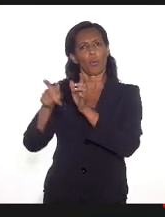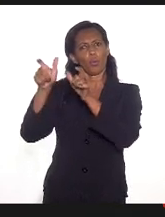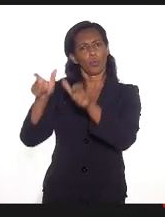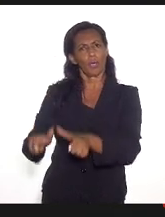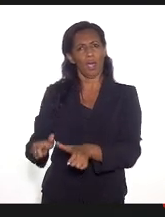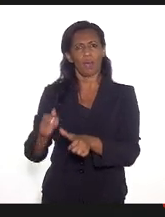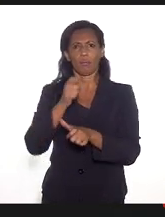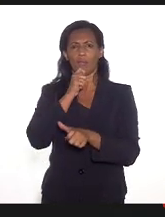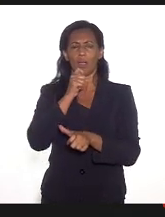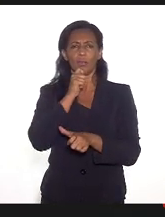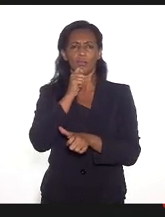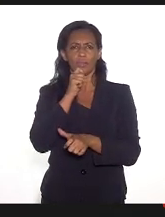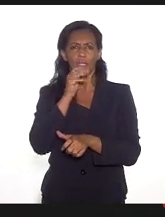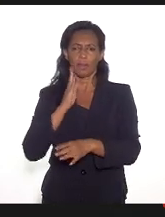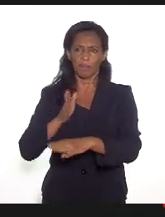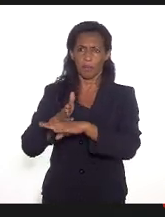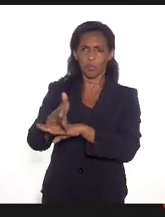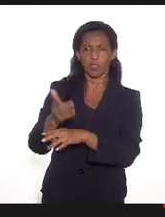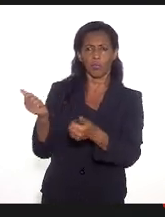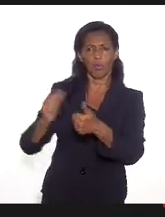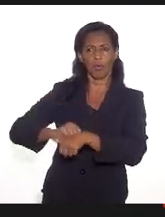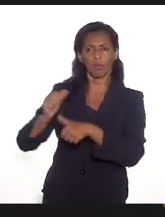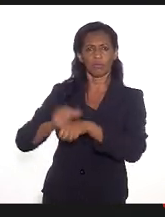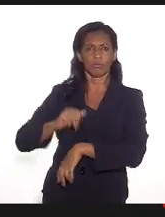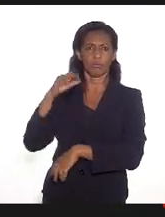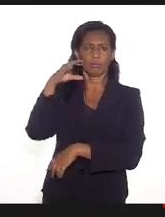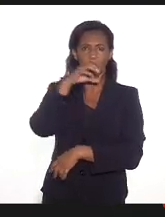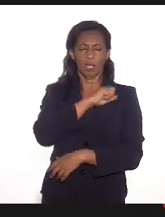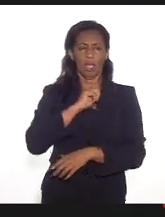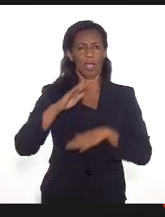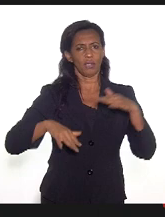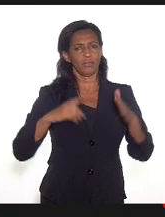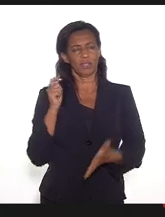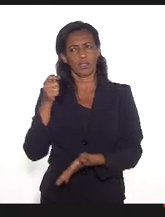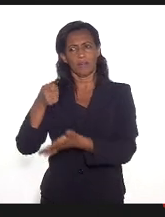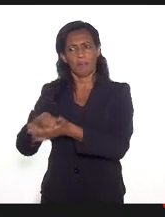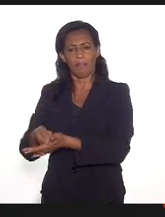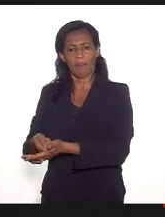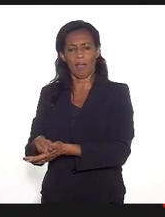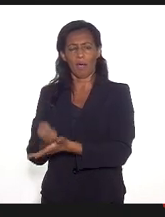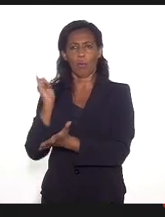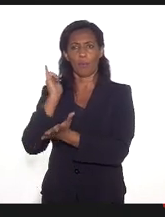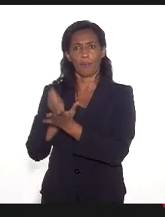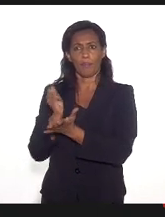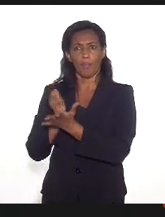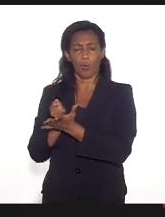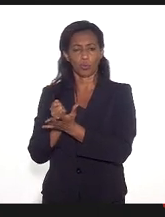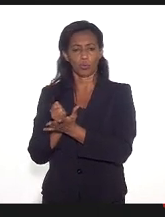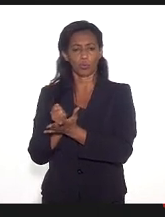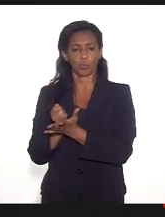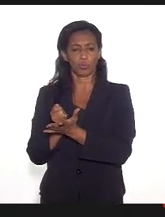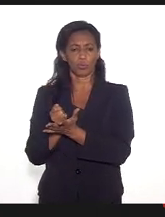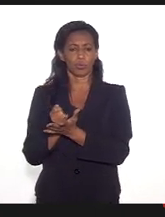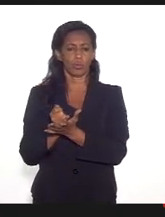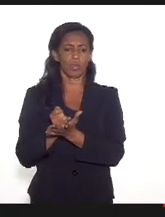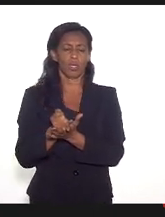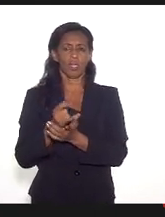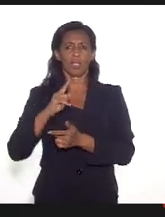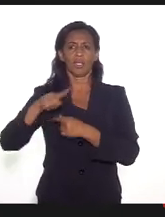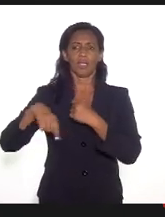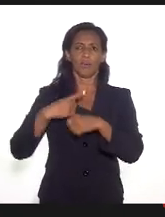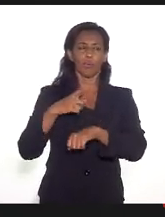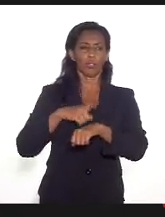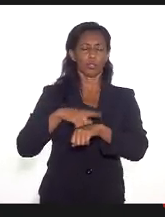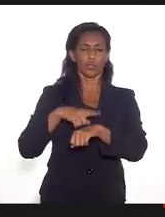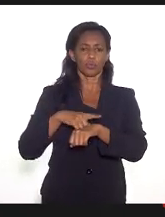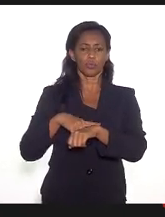Já permitiria até uma agilidade maior, que às vezes se paga um imposto e depois, por demanda de tempo, já